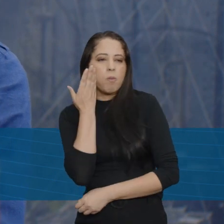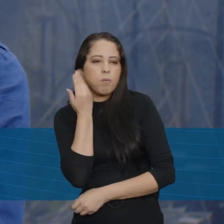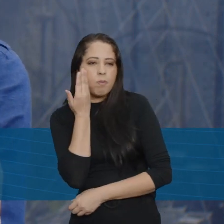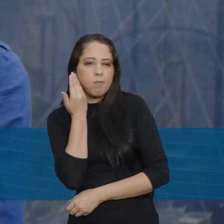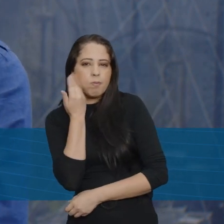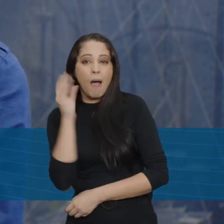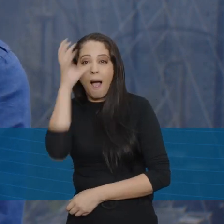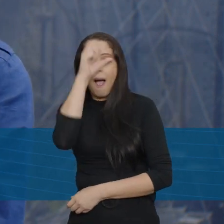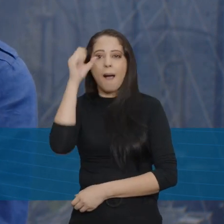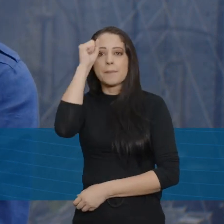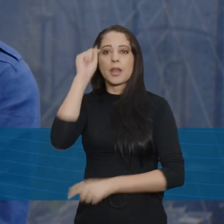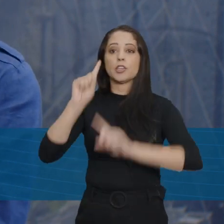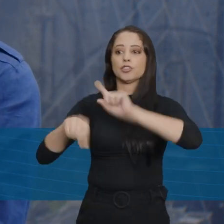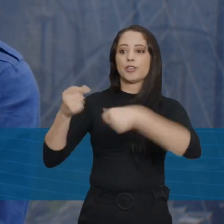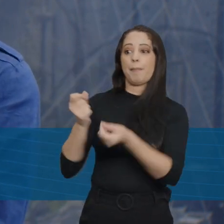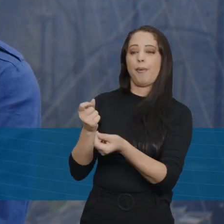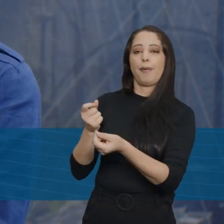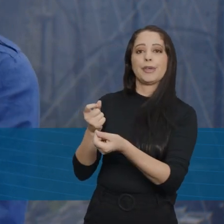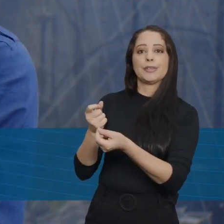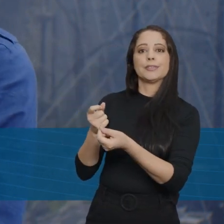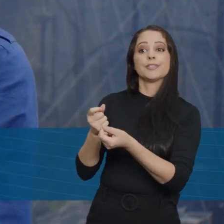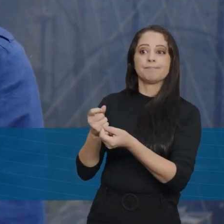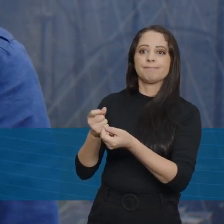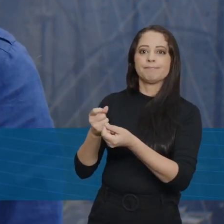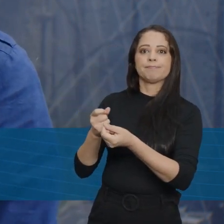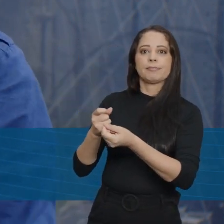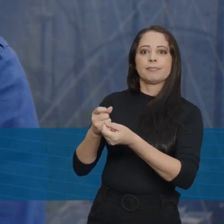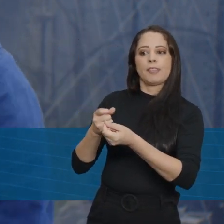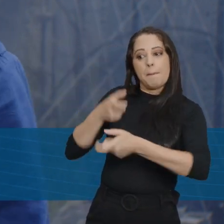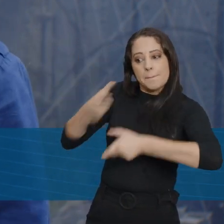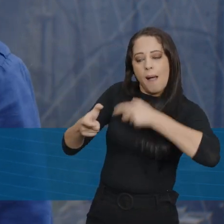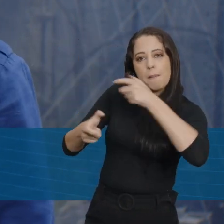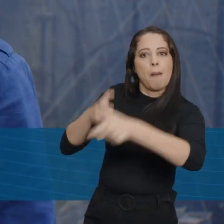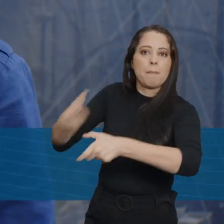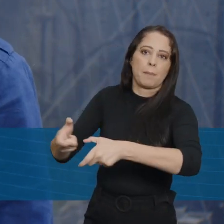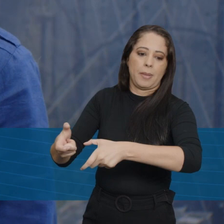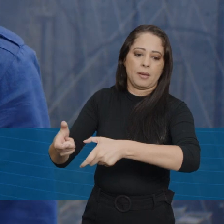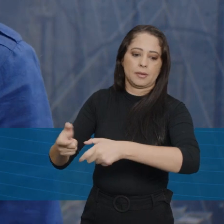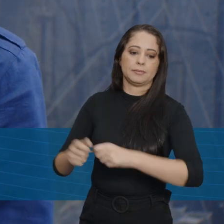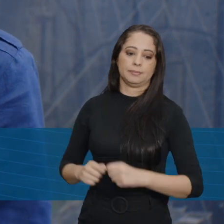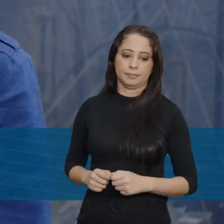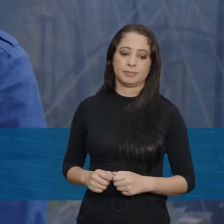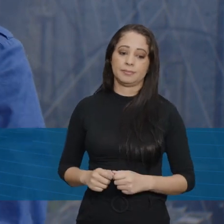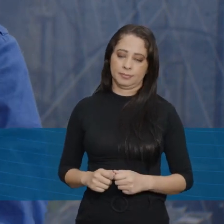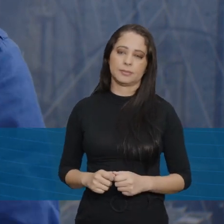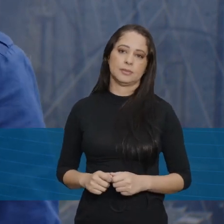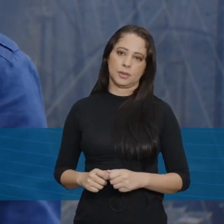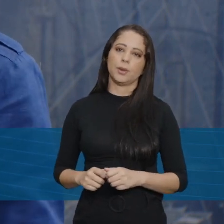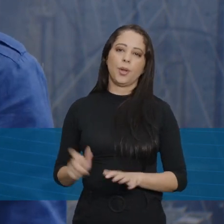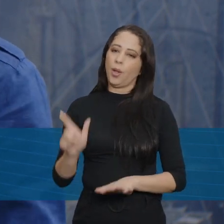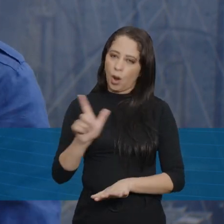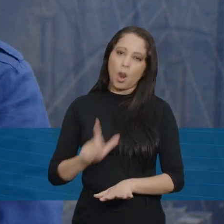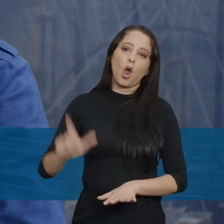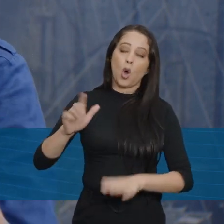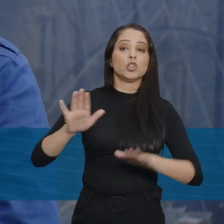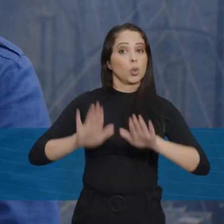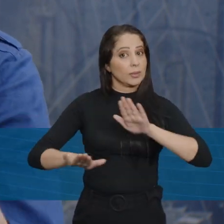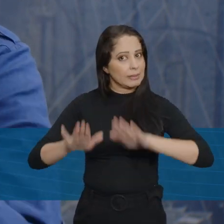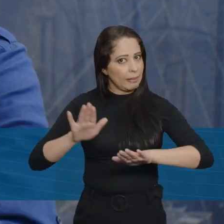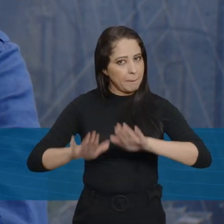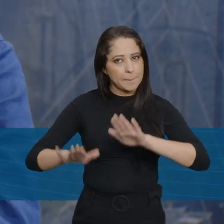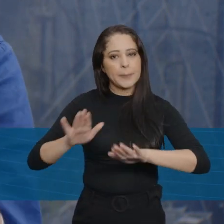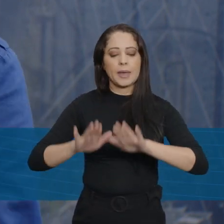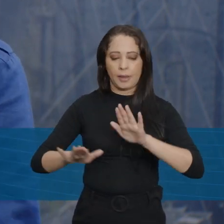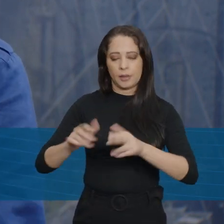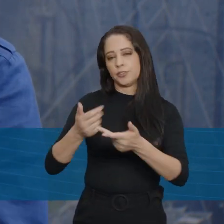que, então essa pessoa é inferior a mim, então se eu mexer com ela, tá tudo bem. Claro que vai depender,